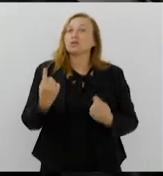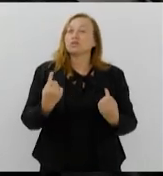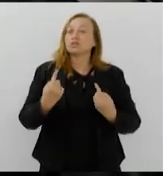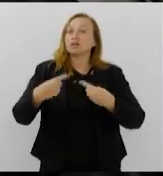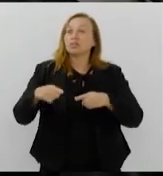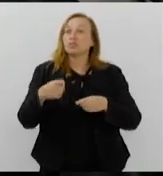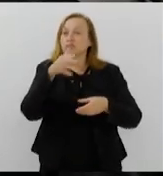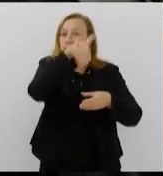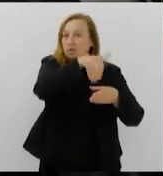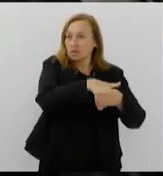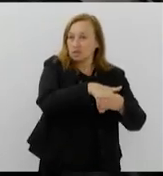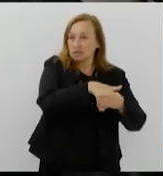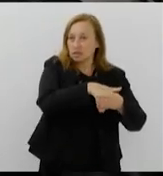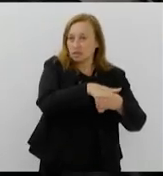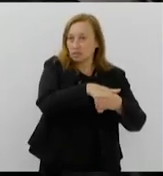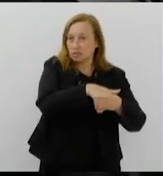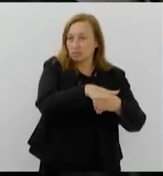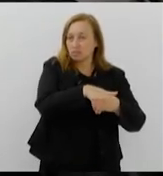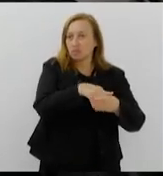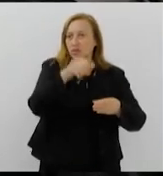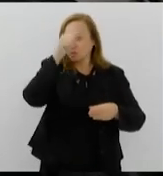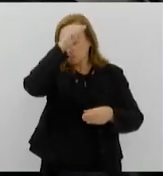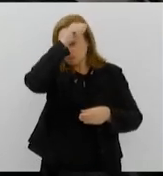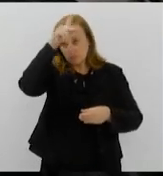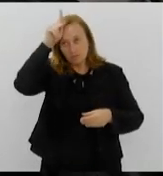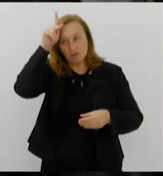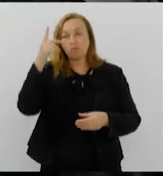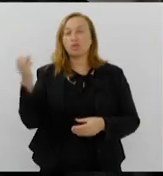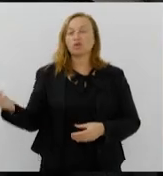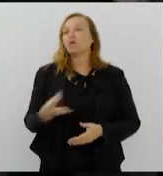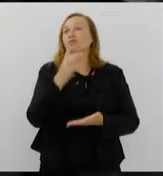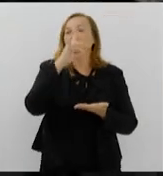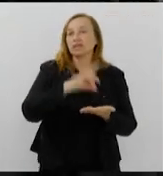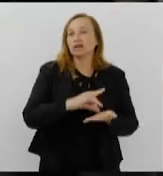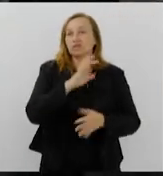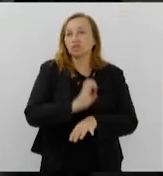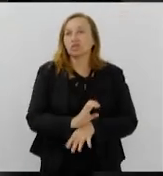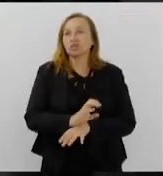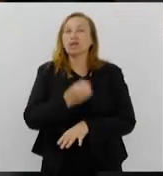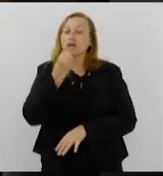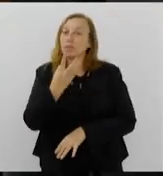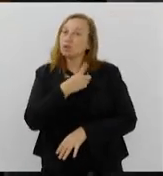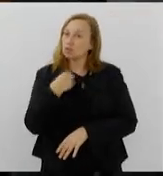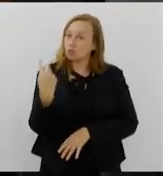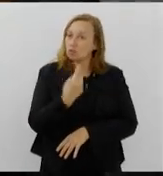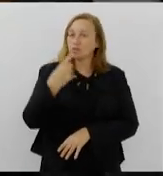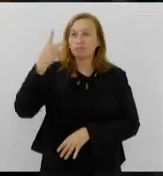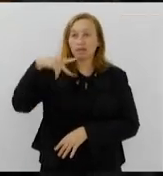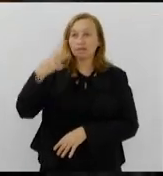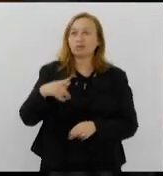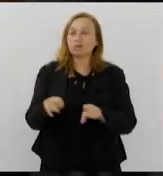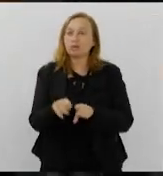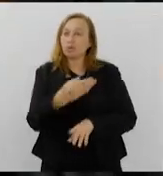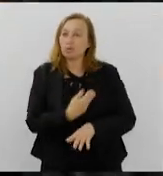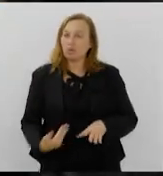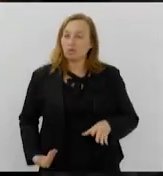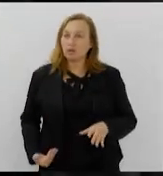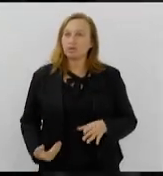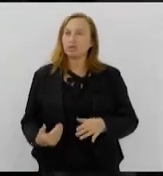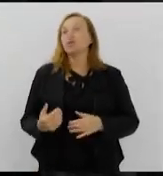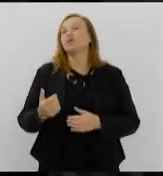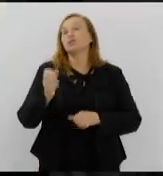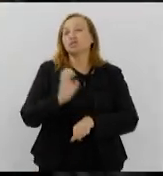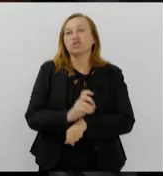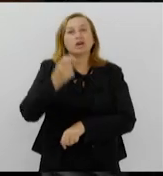eleições municipais, uma nova realidade no Estado. E é bom, tanto que o nosso parlamento e o governo do Estado estejam muito conscientes